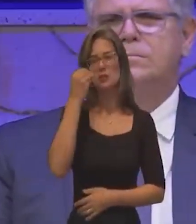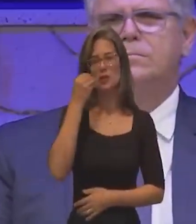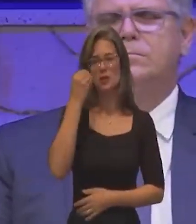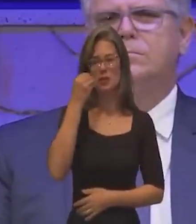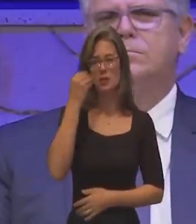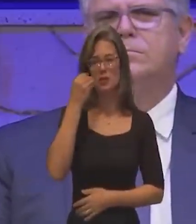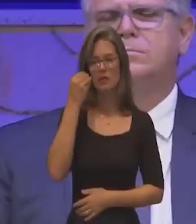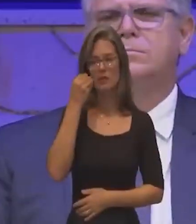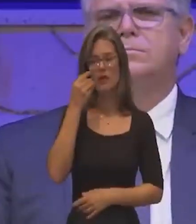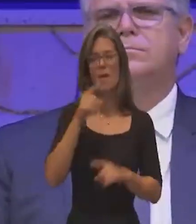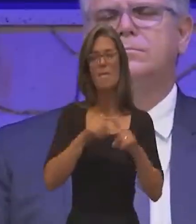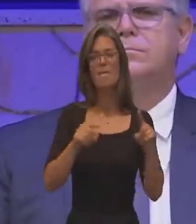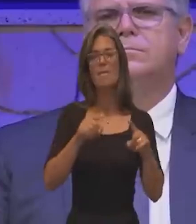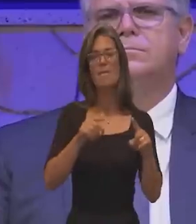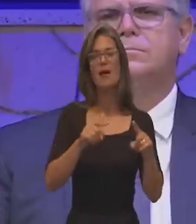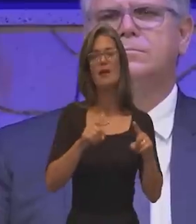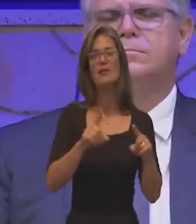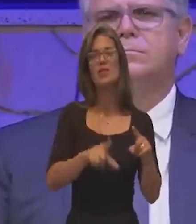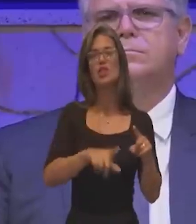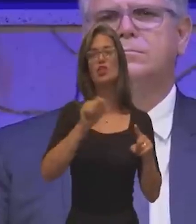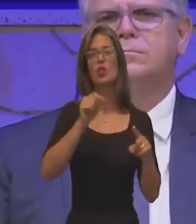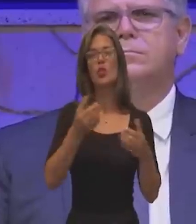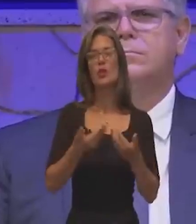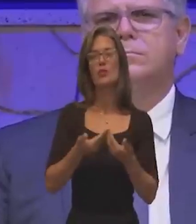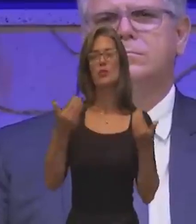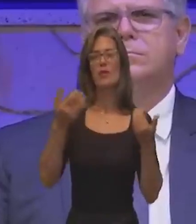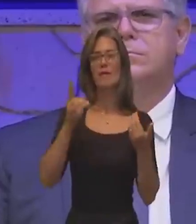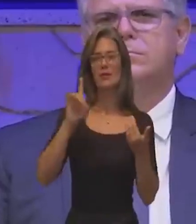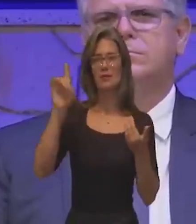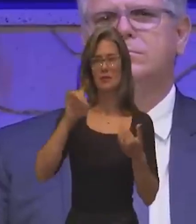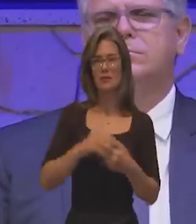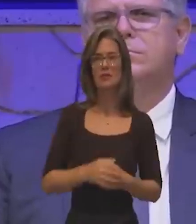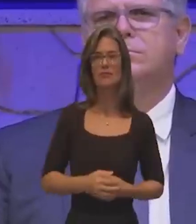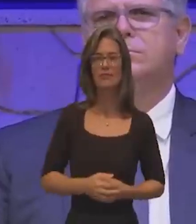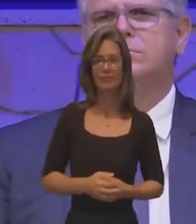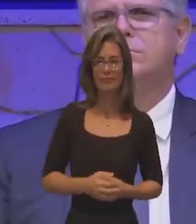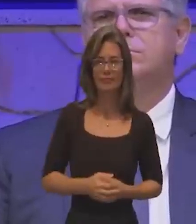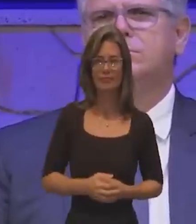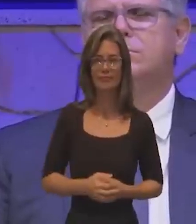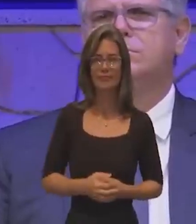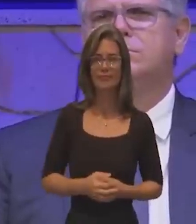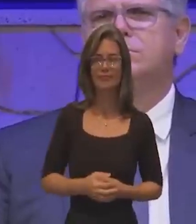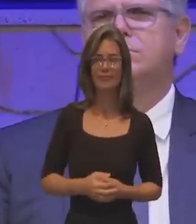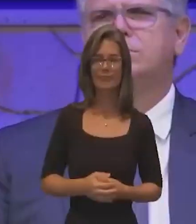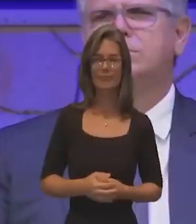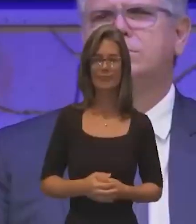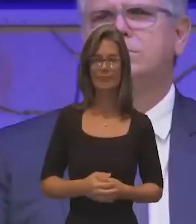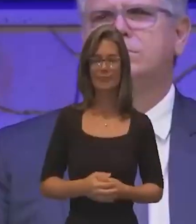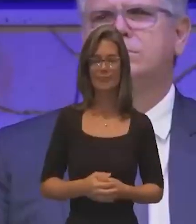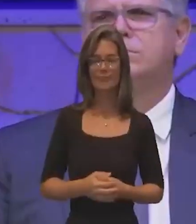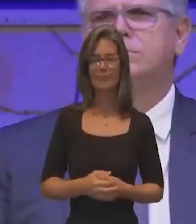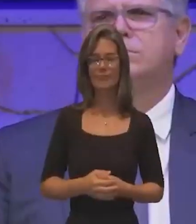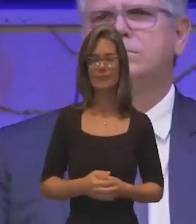mas decidiram se afastar da glória eterna do Senhor.